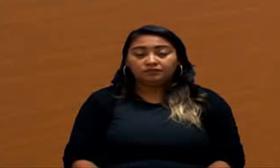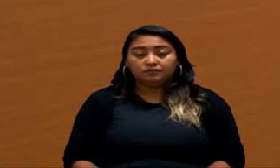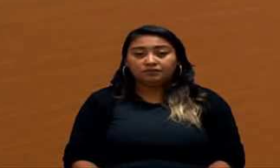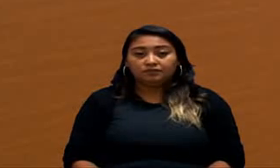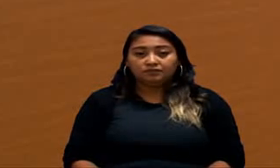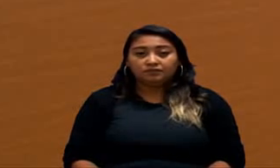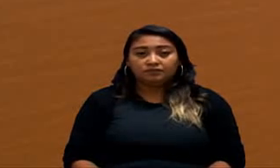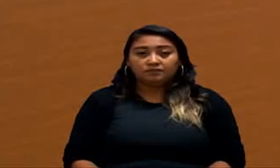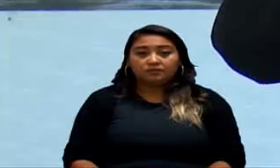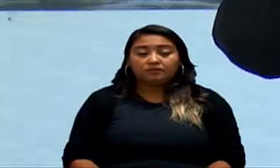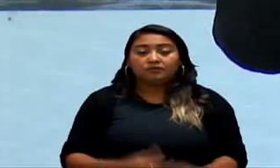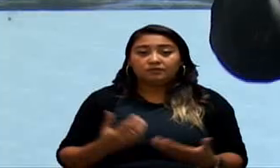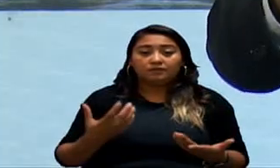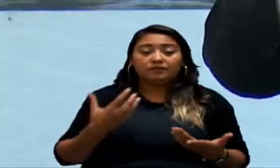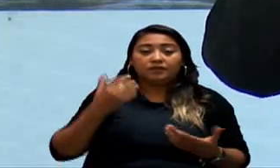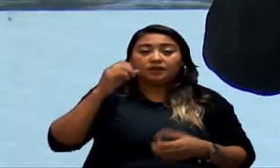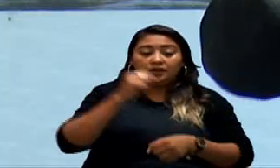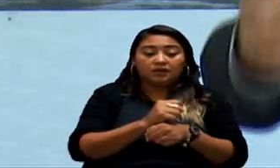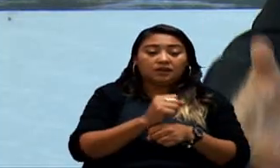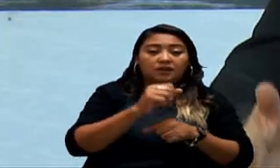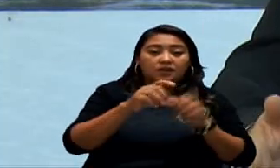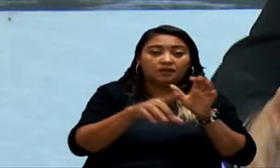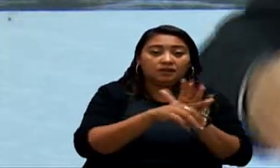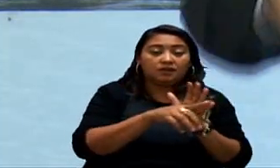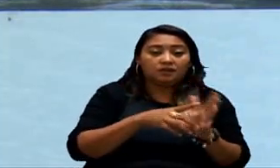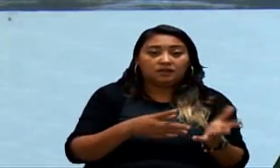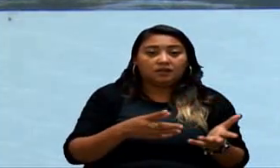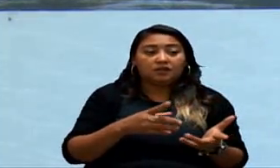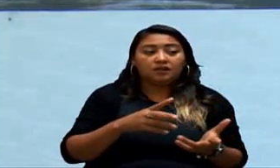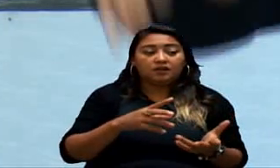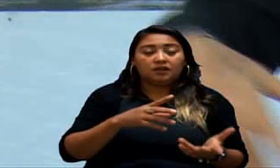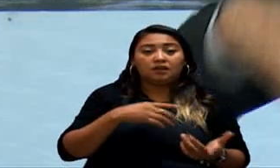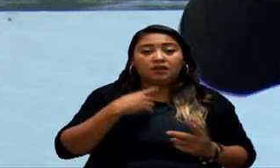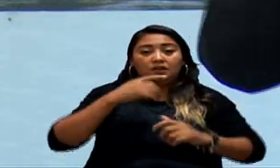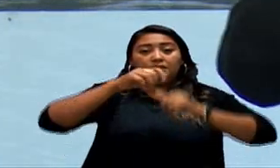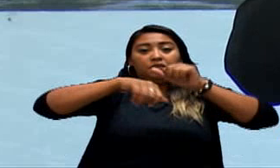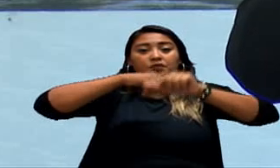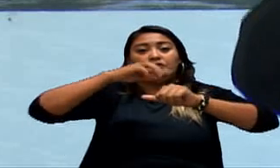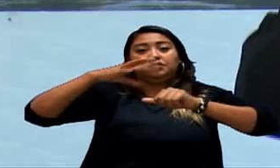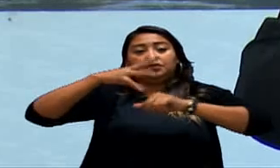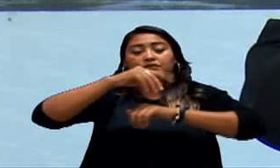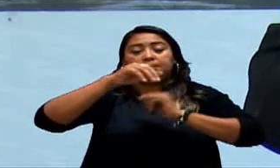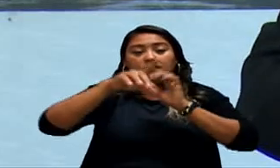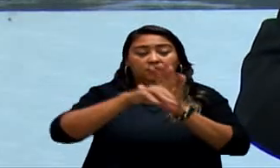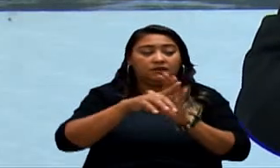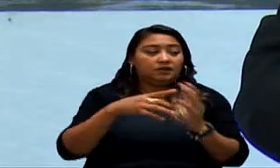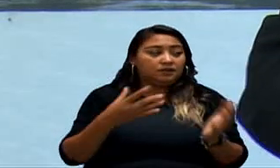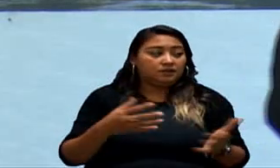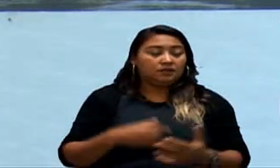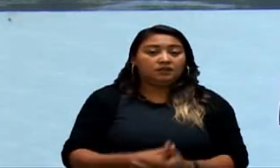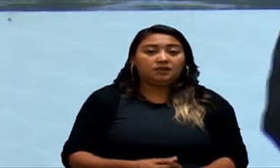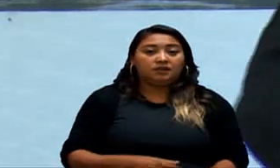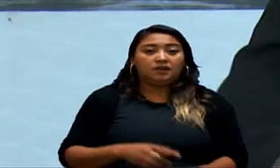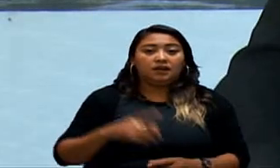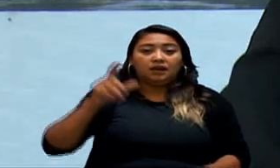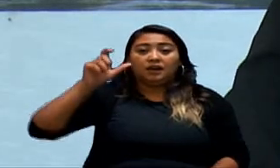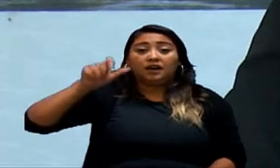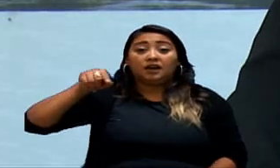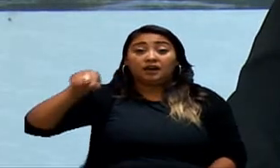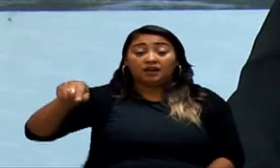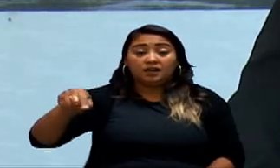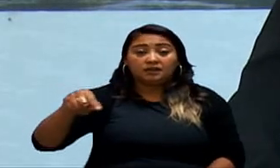me ouviram e falei, viu, não se cancela uma lei, é até deselegante, a não ser que você altere totalmente a lei, daí sim. E esse caso é um